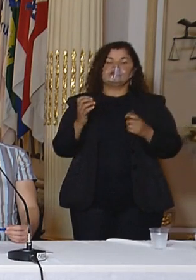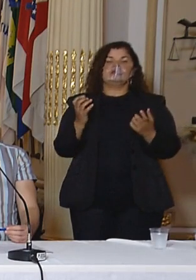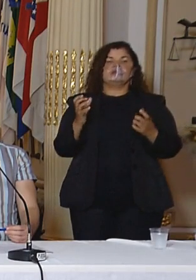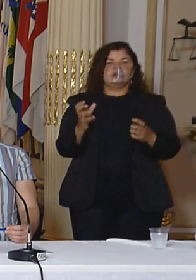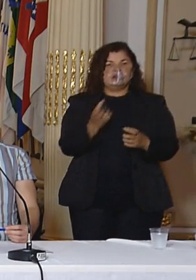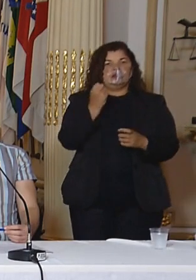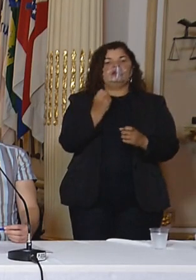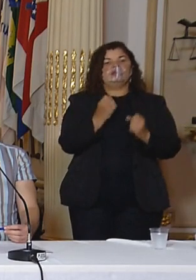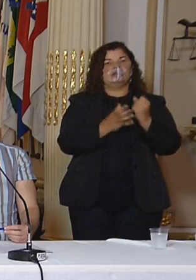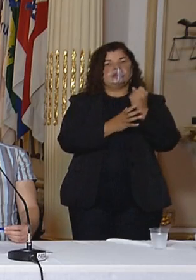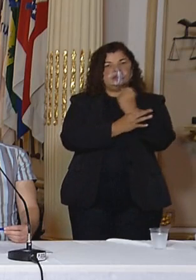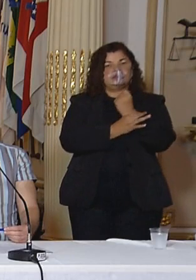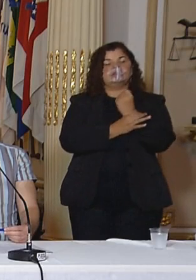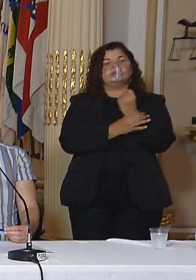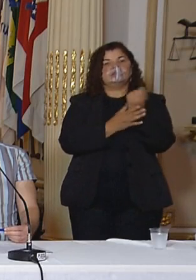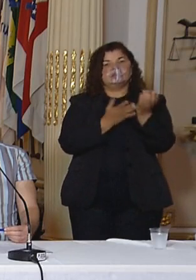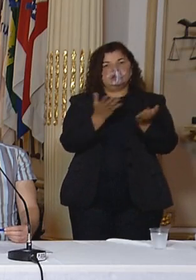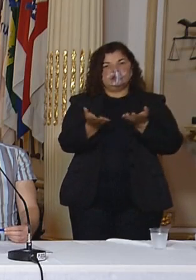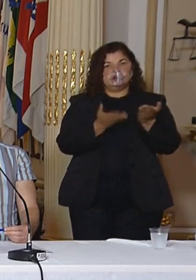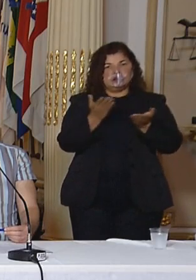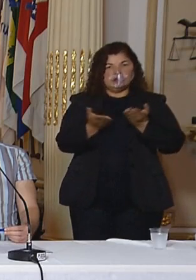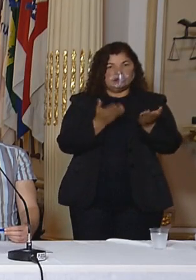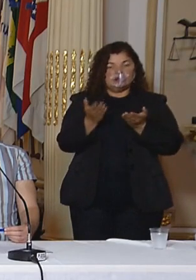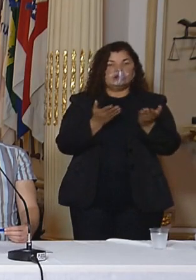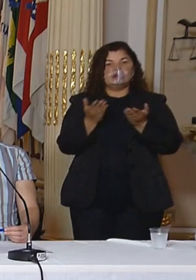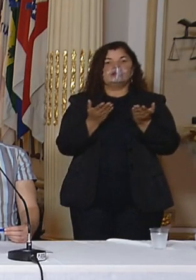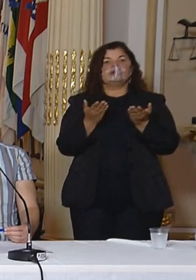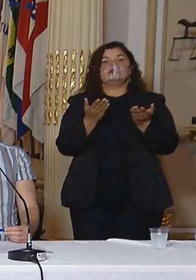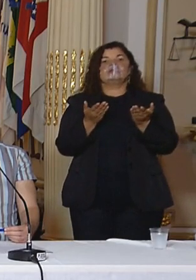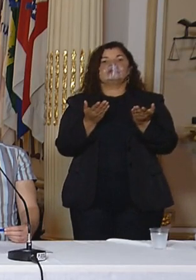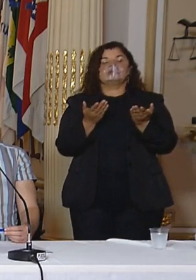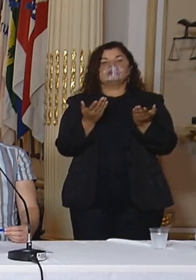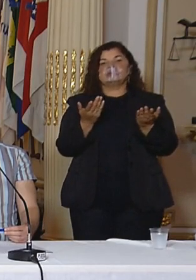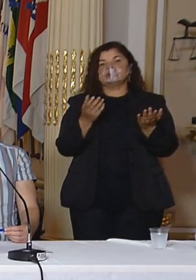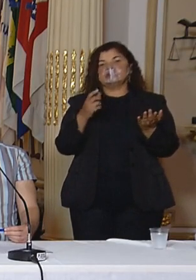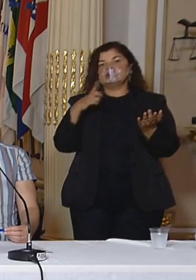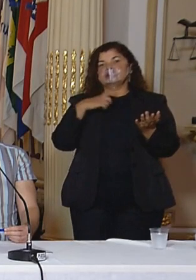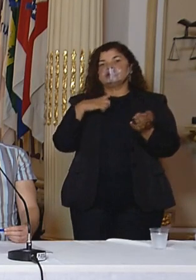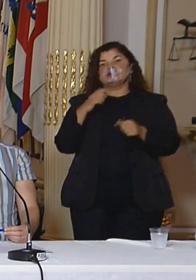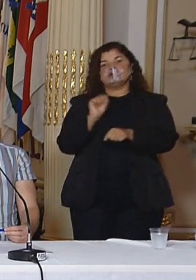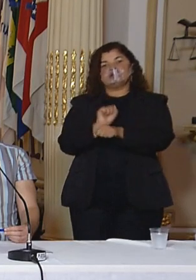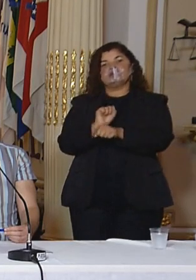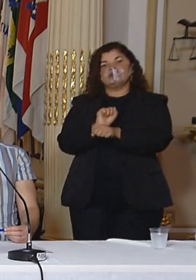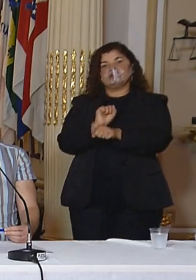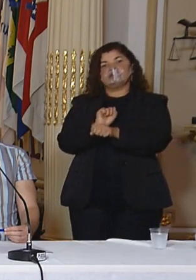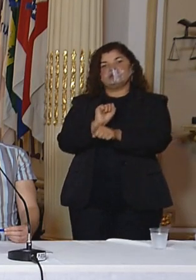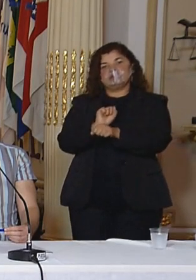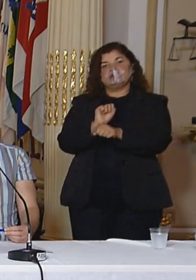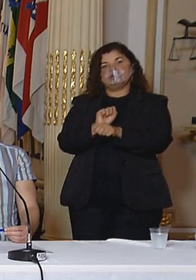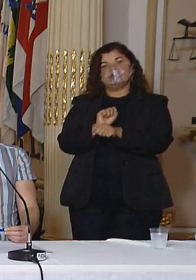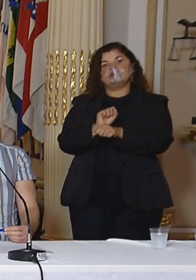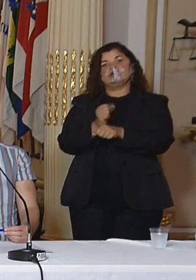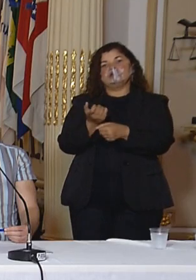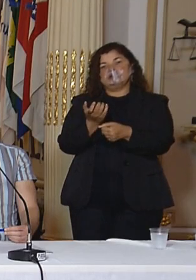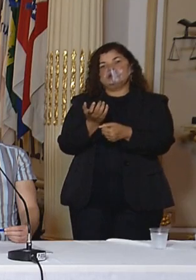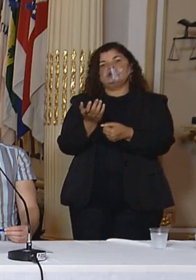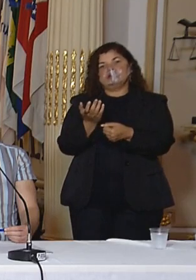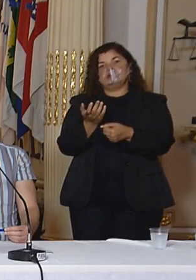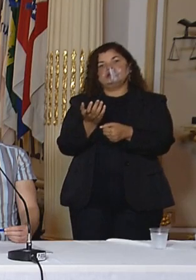salvaguardar e garantir assistência enquanto se aguarda, como parece ser o